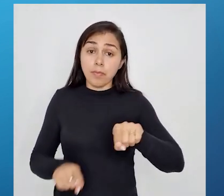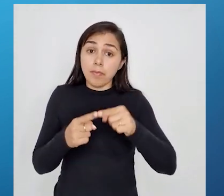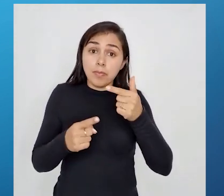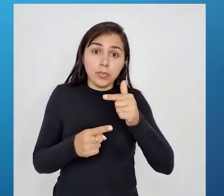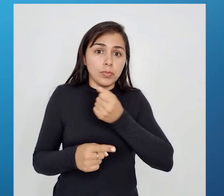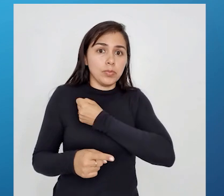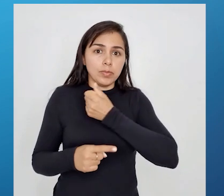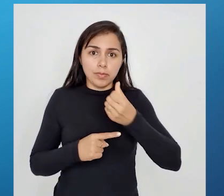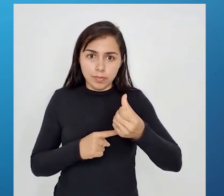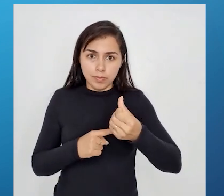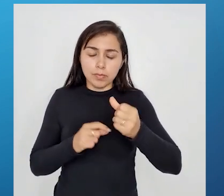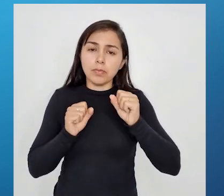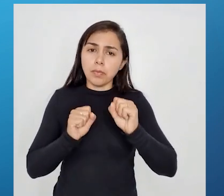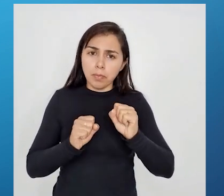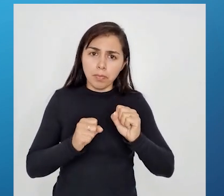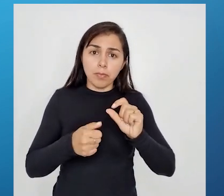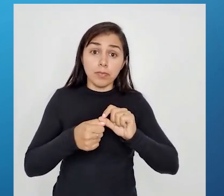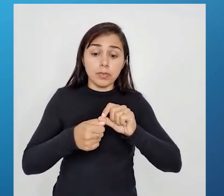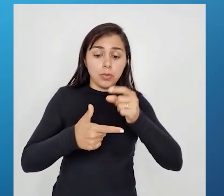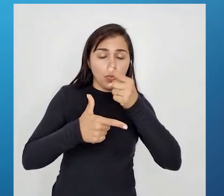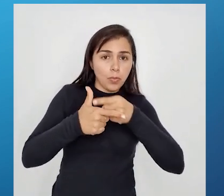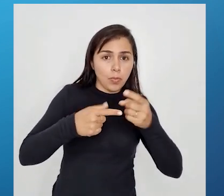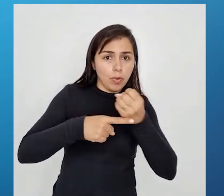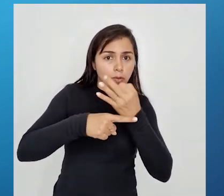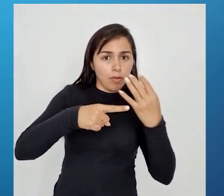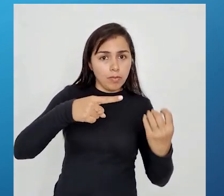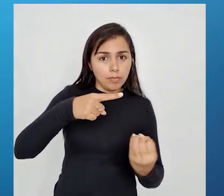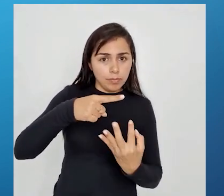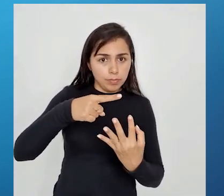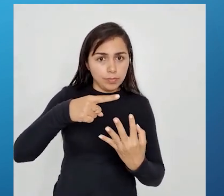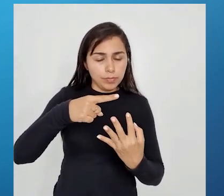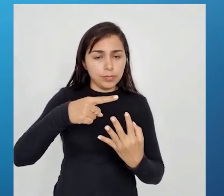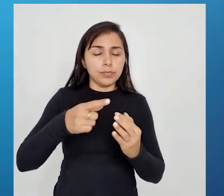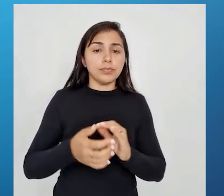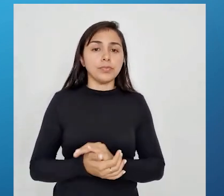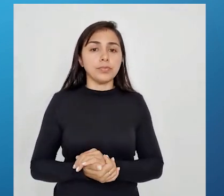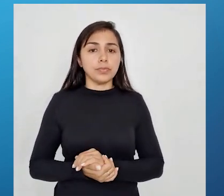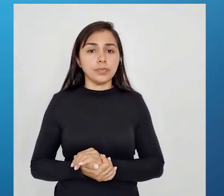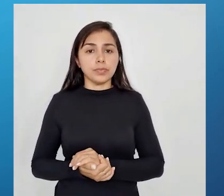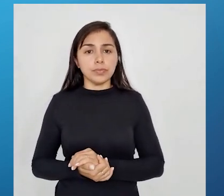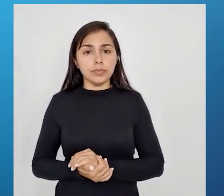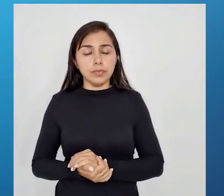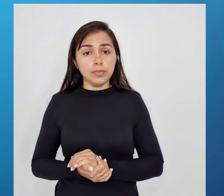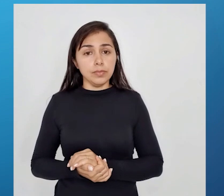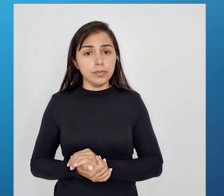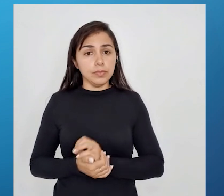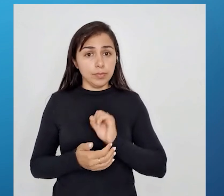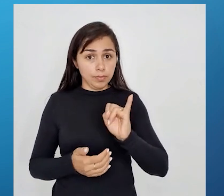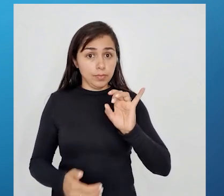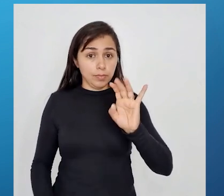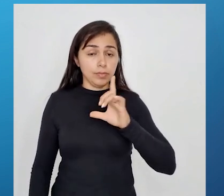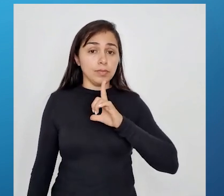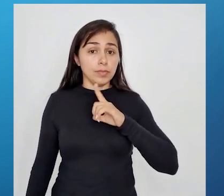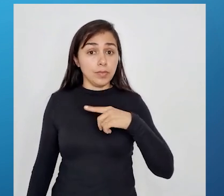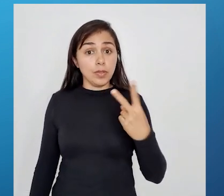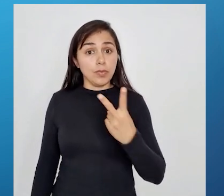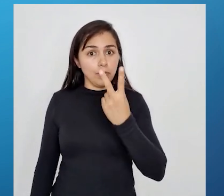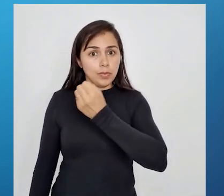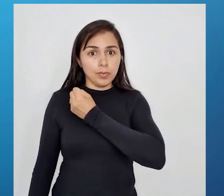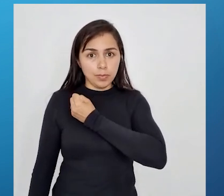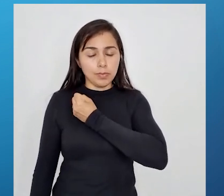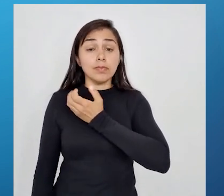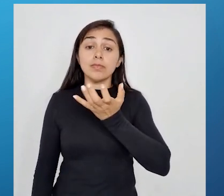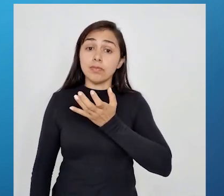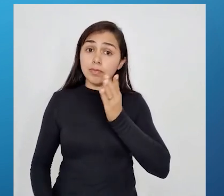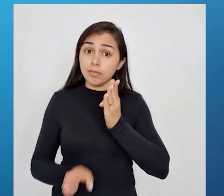montar uma razão e descobrir o número 6 a partir desse ângulo. Ou então, se a gente tem somente os valores numéricos e quer descobrir